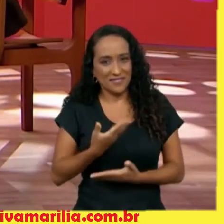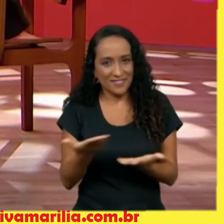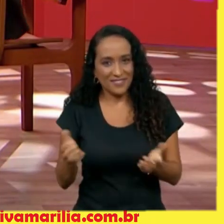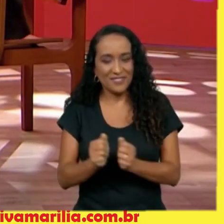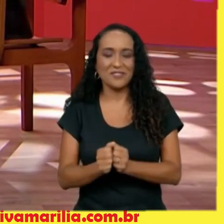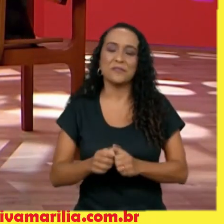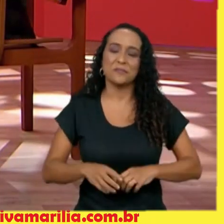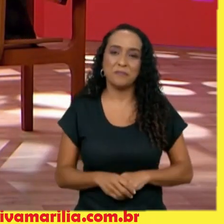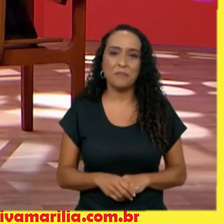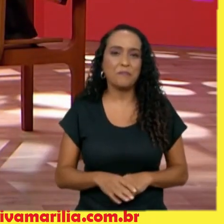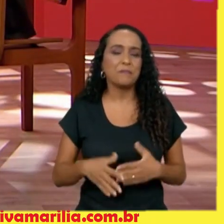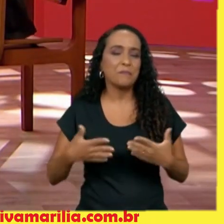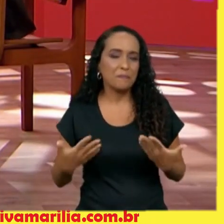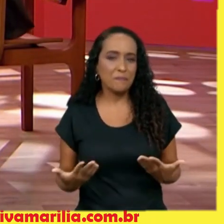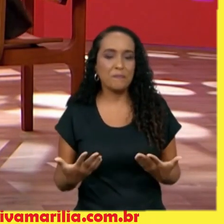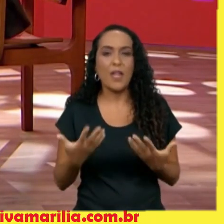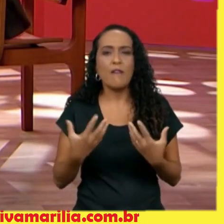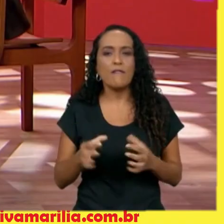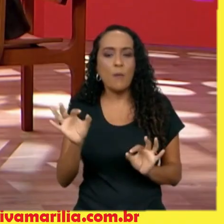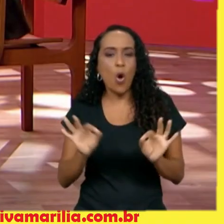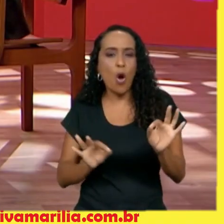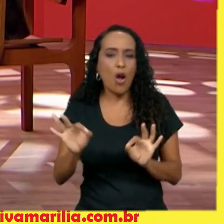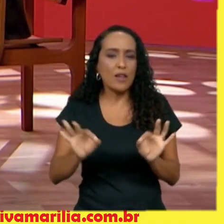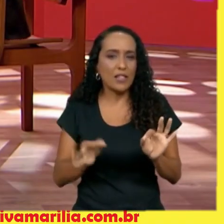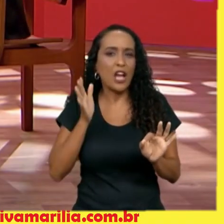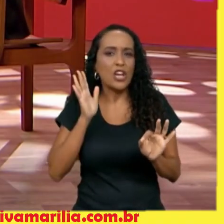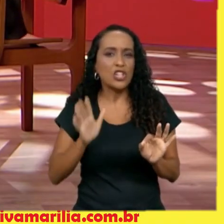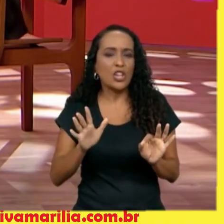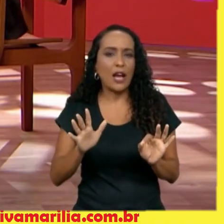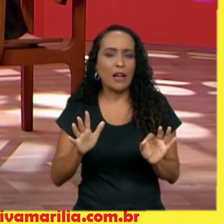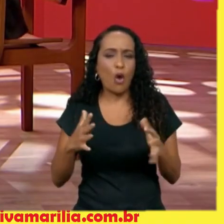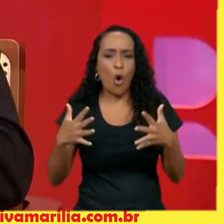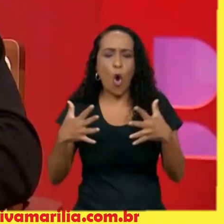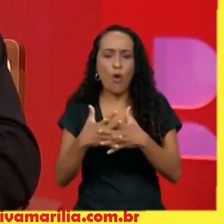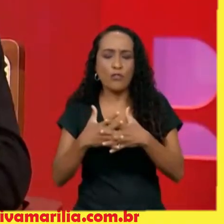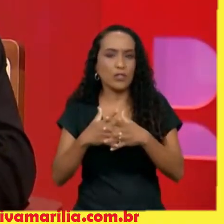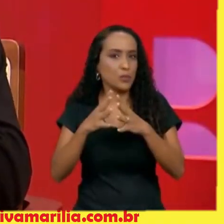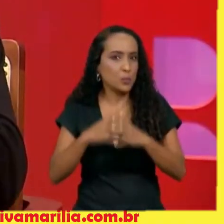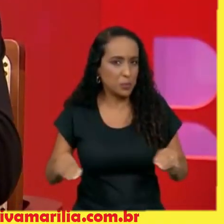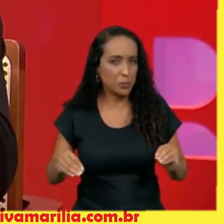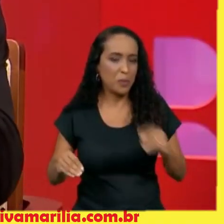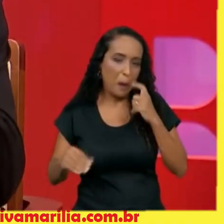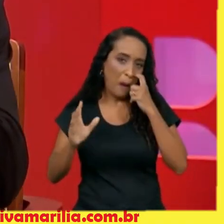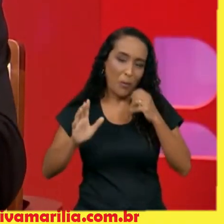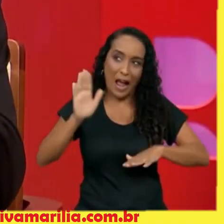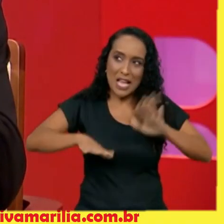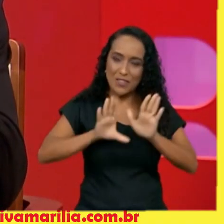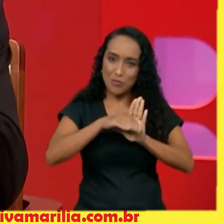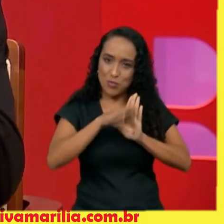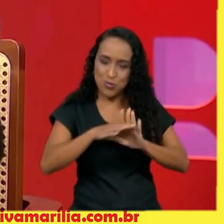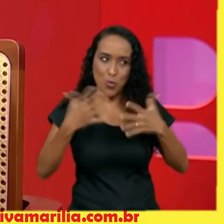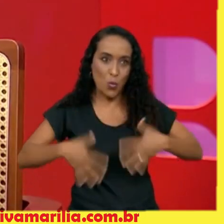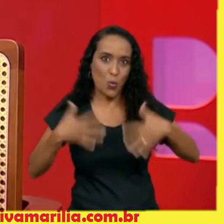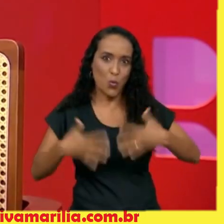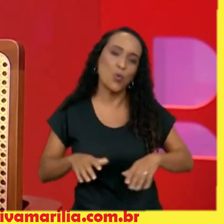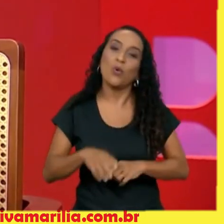uma honra. Gessé, vamos organizar para a gente já tirar a confusão da frente, porque esse conceito muitas vezes causa